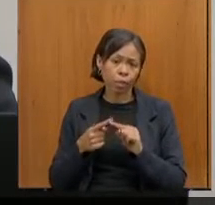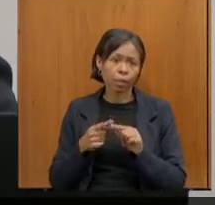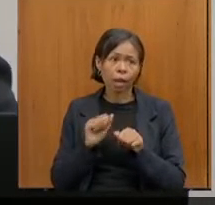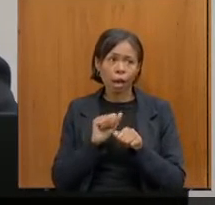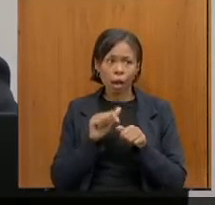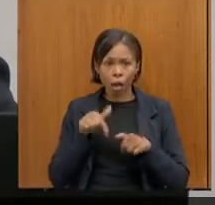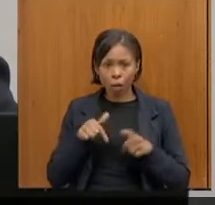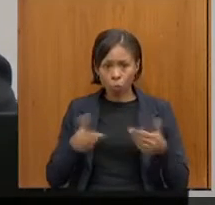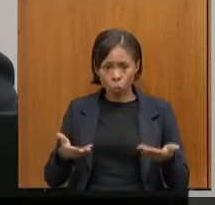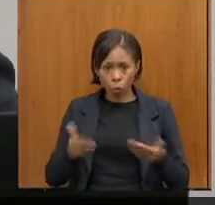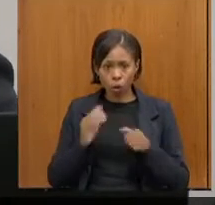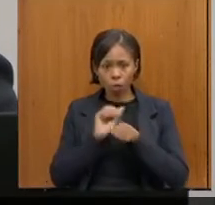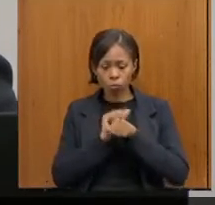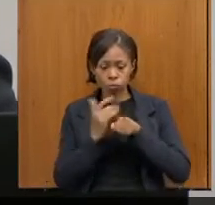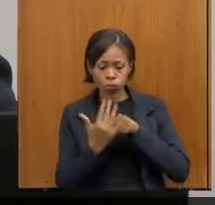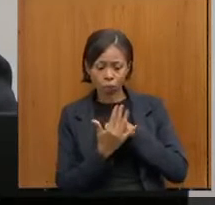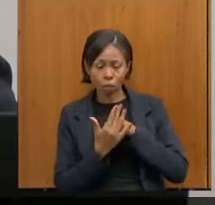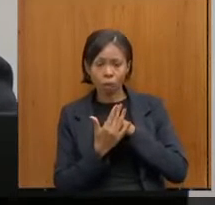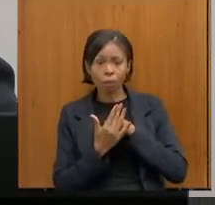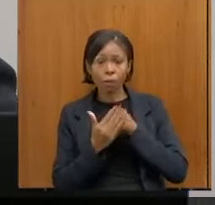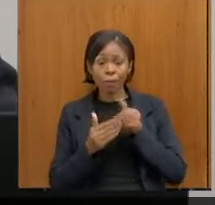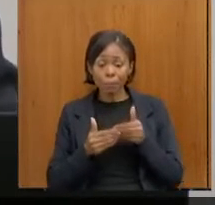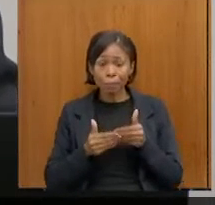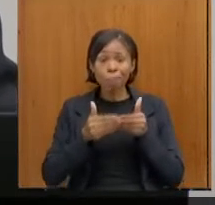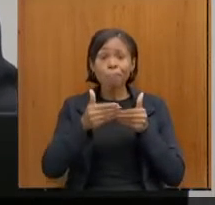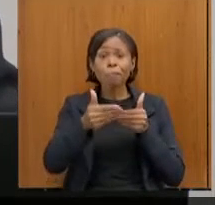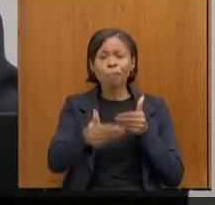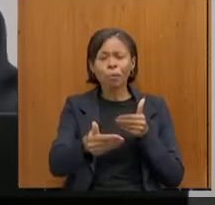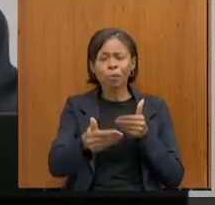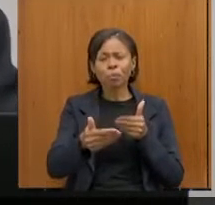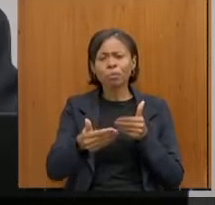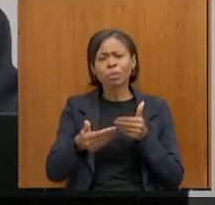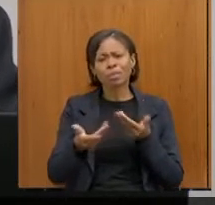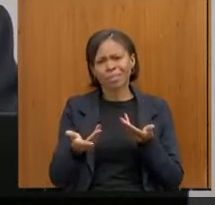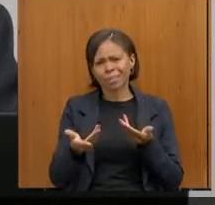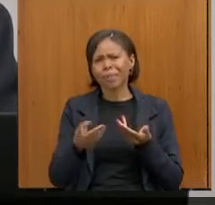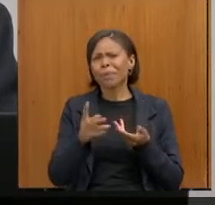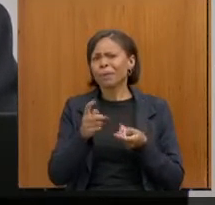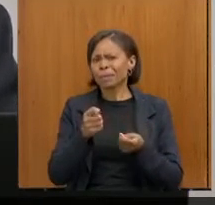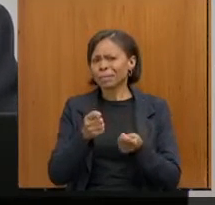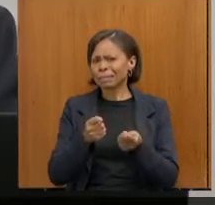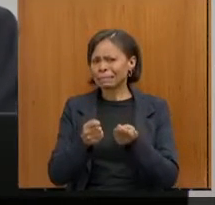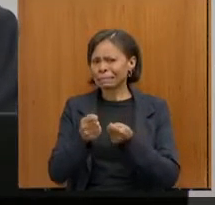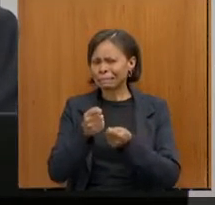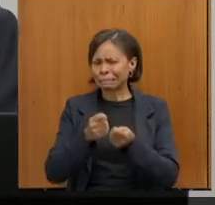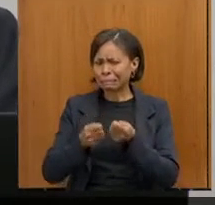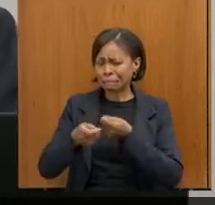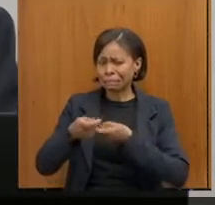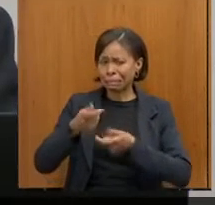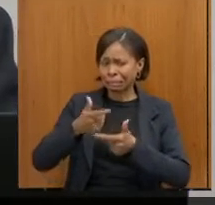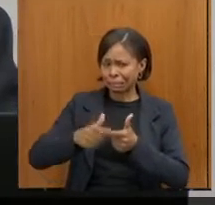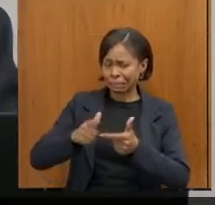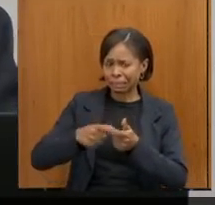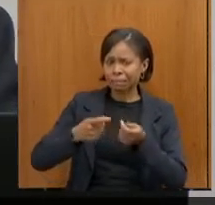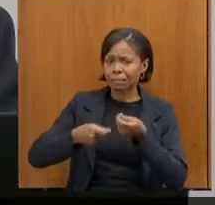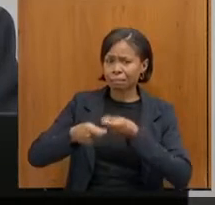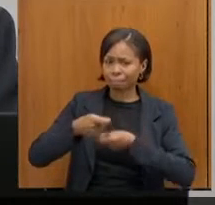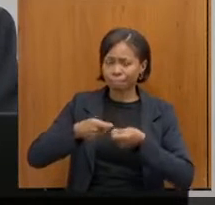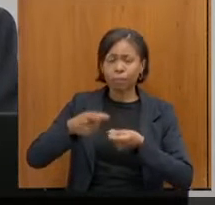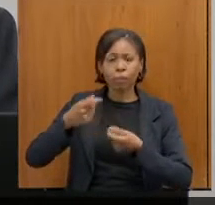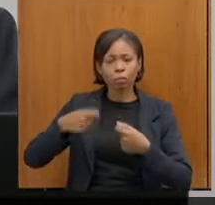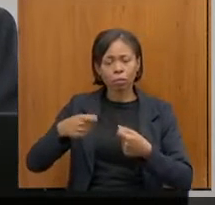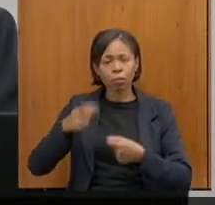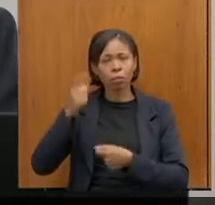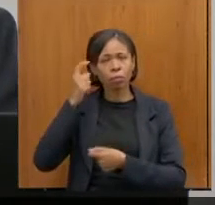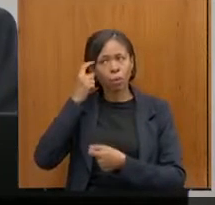período desta pandemia o momento na minha visão de grave recessão Nós temos que nos preocupar não somente com a